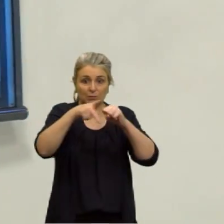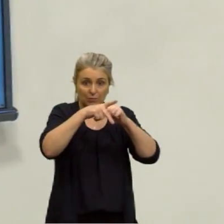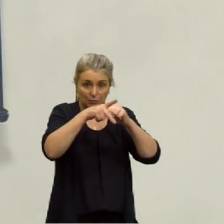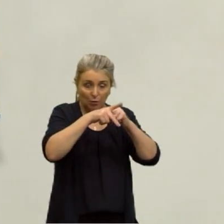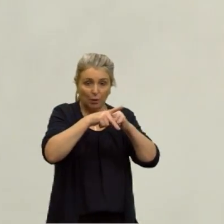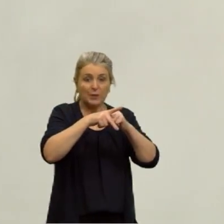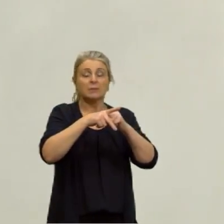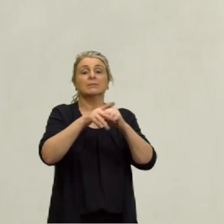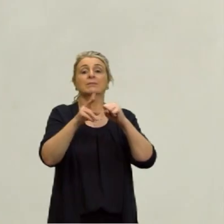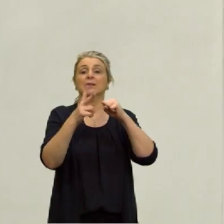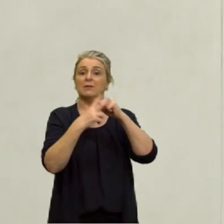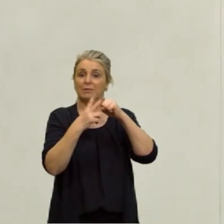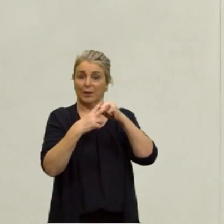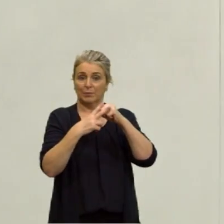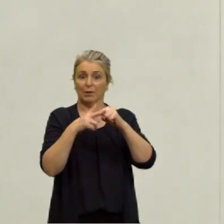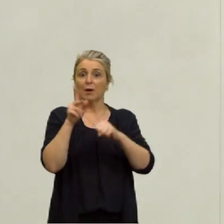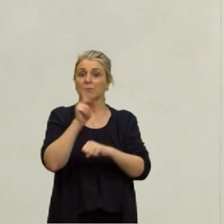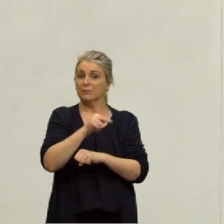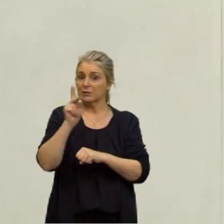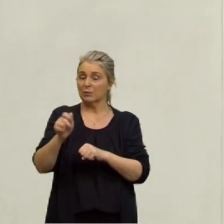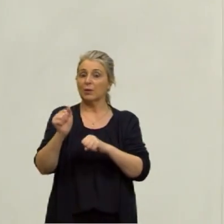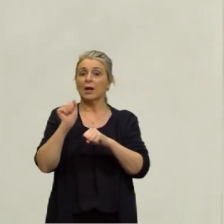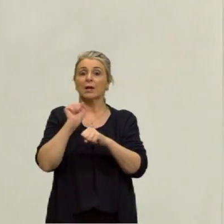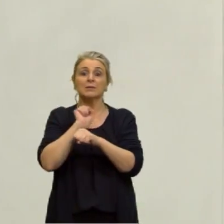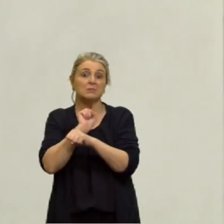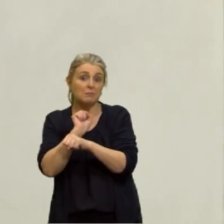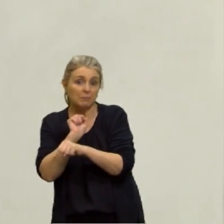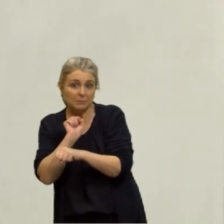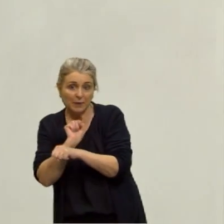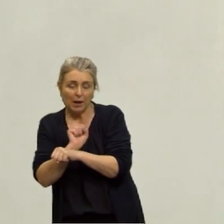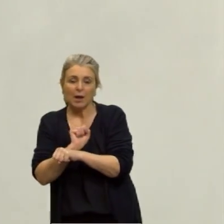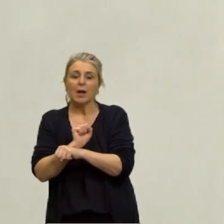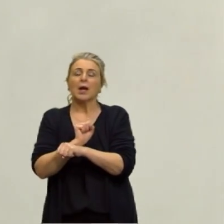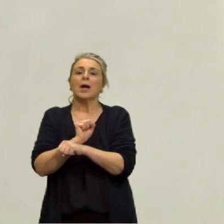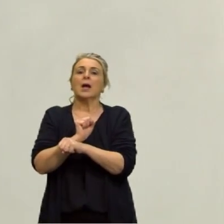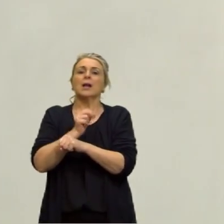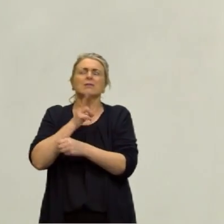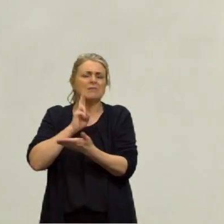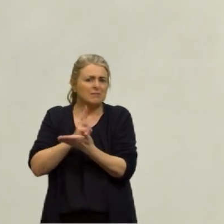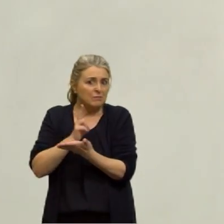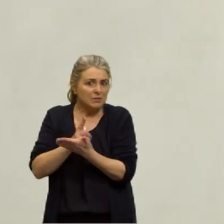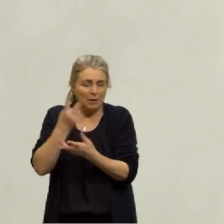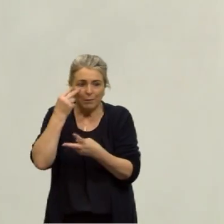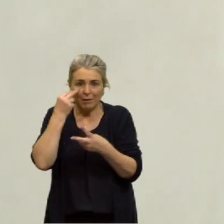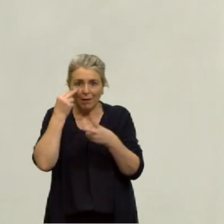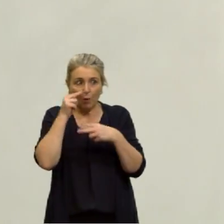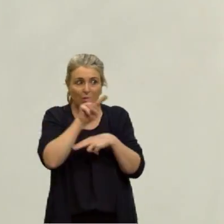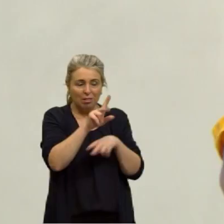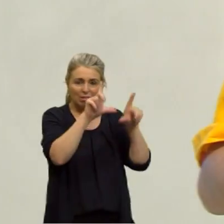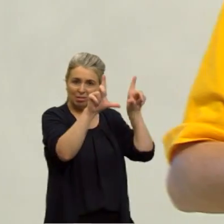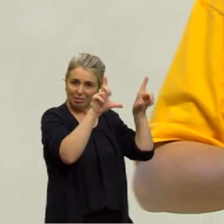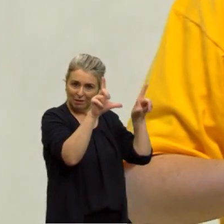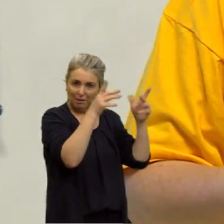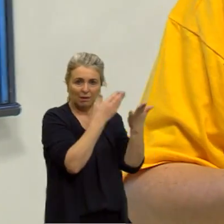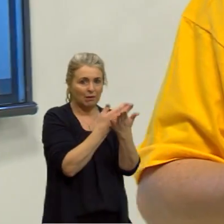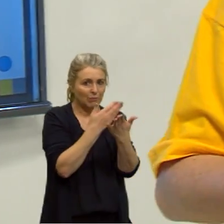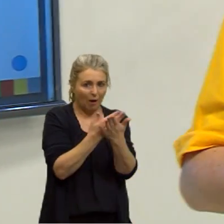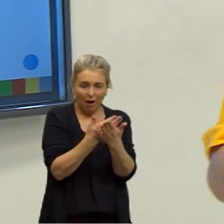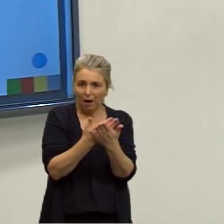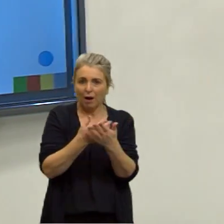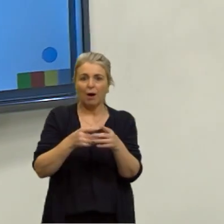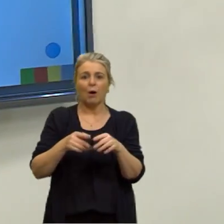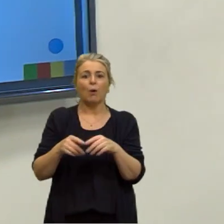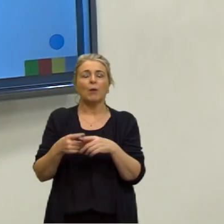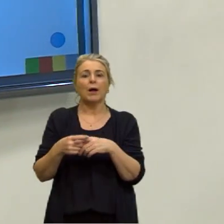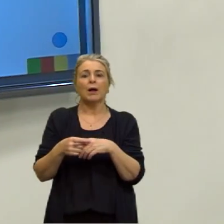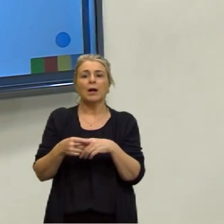verbos eu espero vocês aqui acompanhe as aulas a gente está muito feliz com o resultado com as o retorno que você já